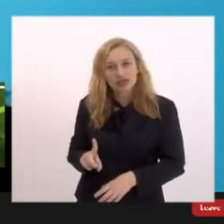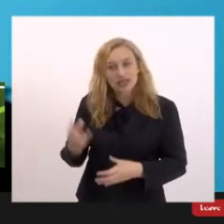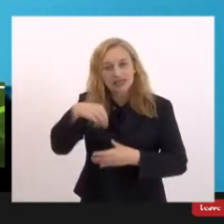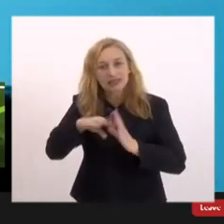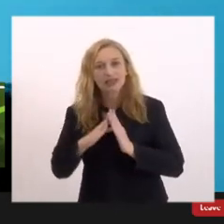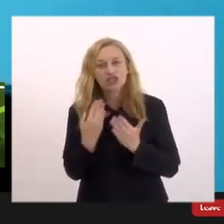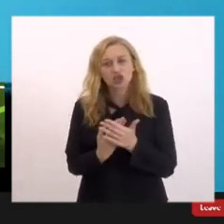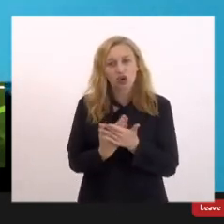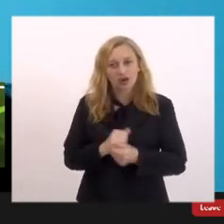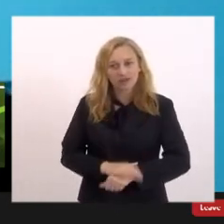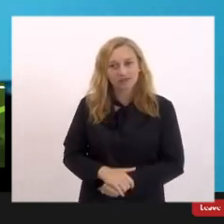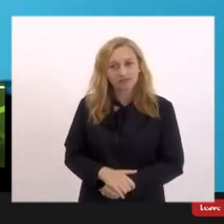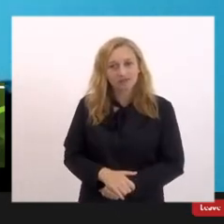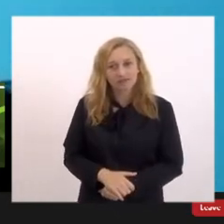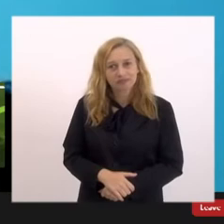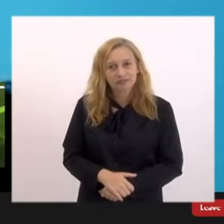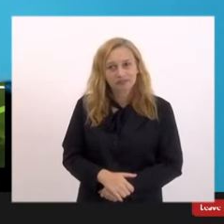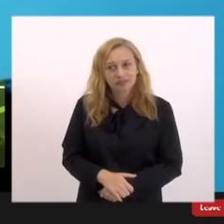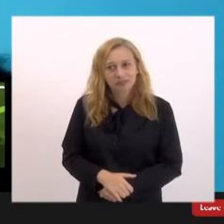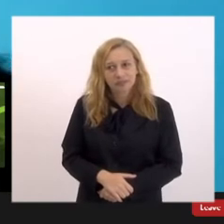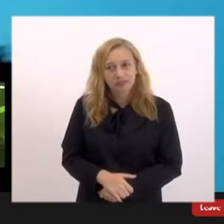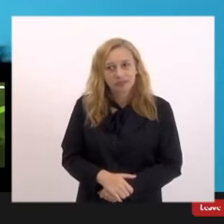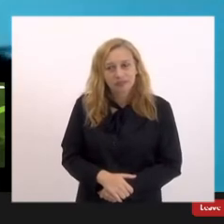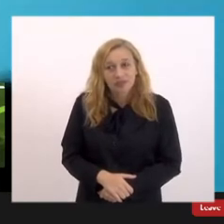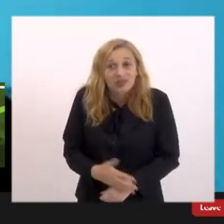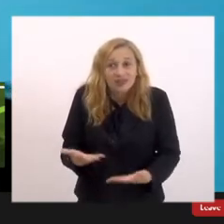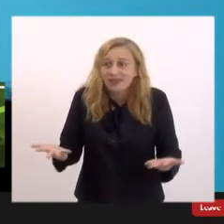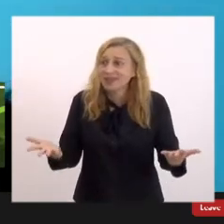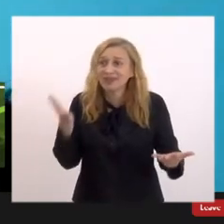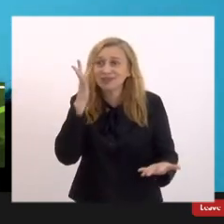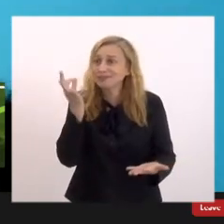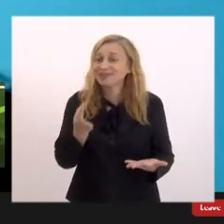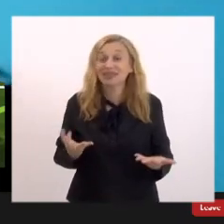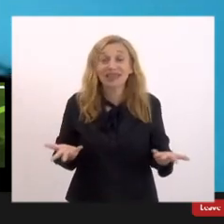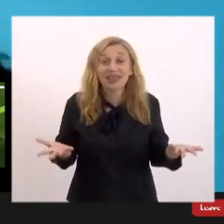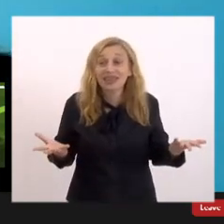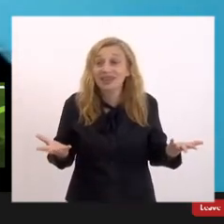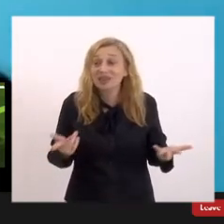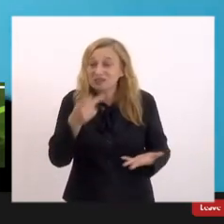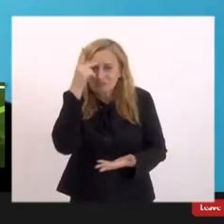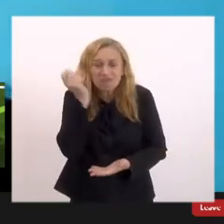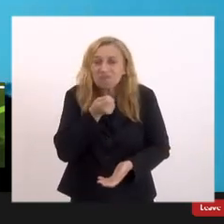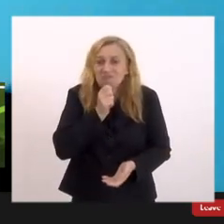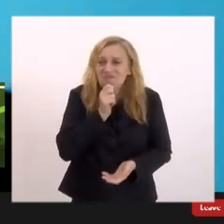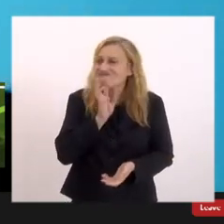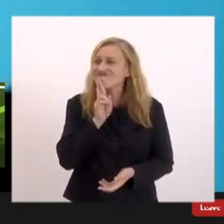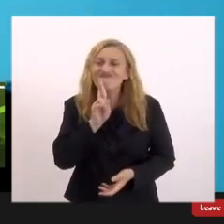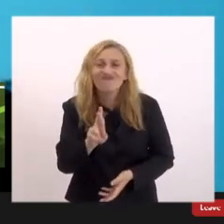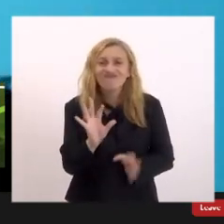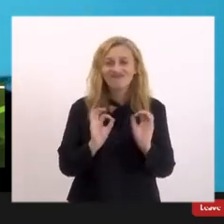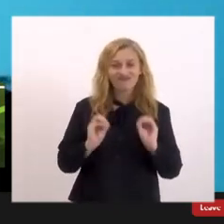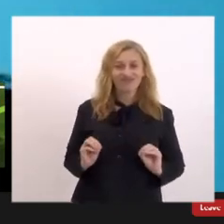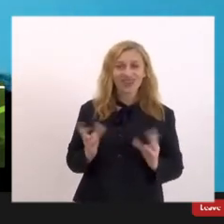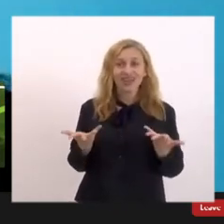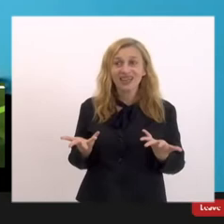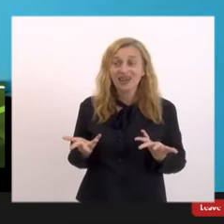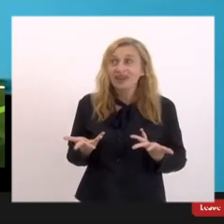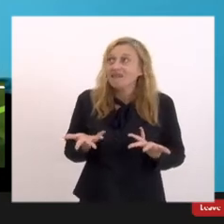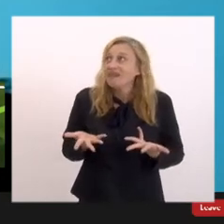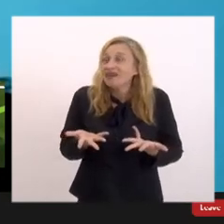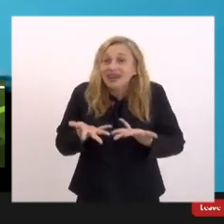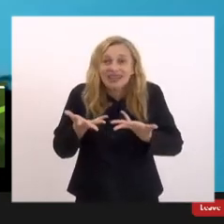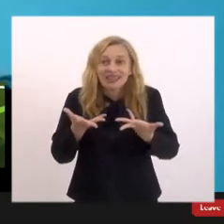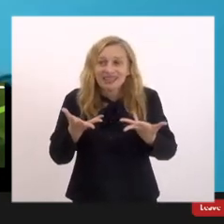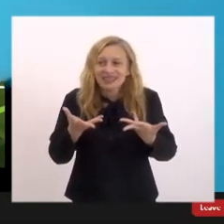mercado escolar? Eu não sei, assim, ninguém tem uma resposta para isso. E isso é muito,